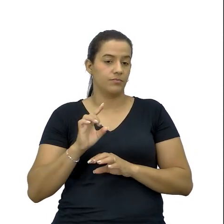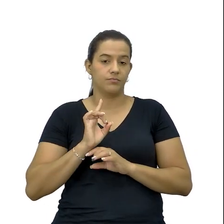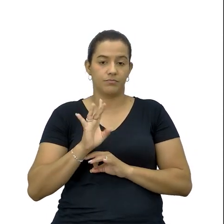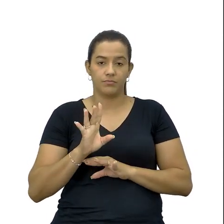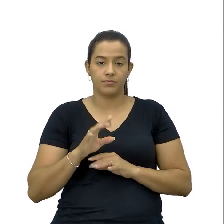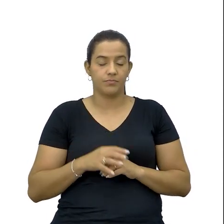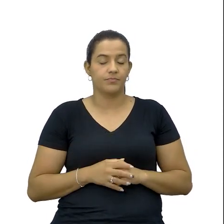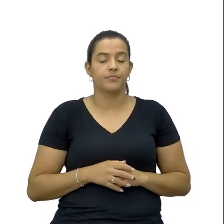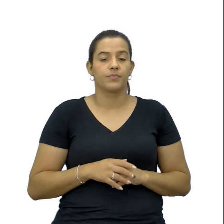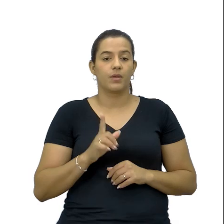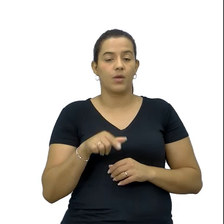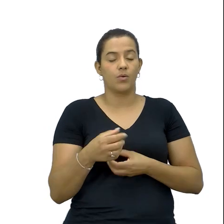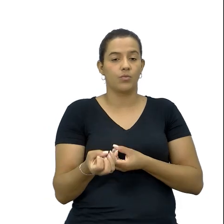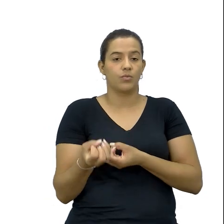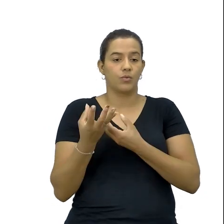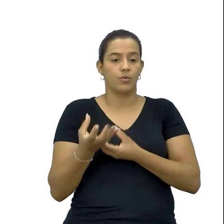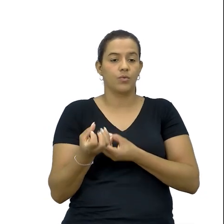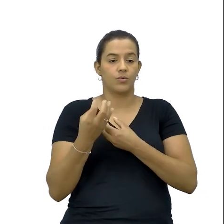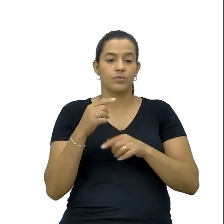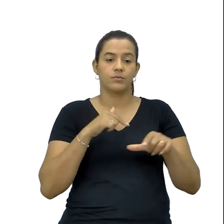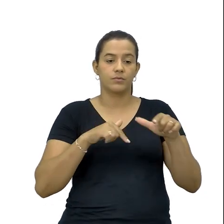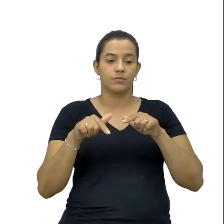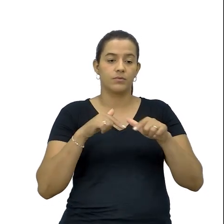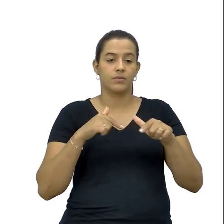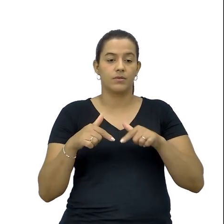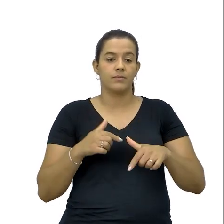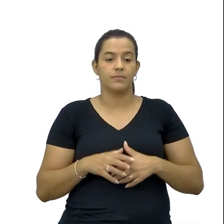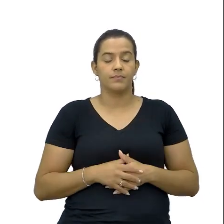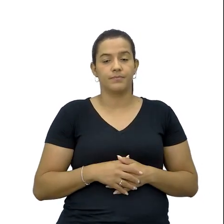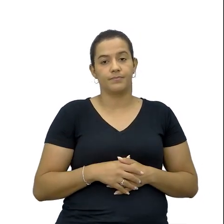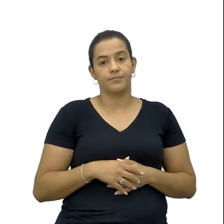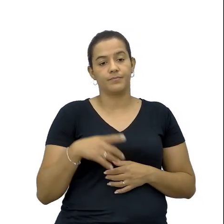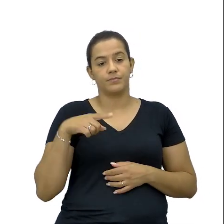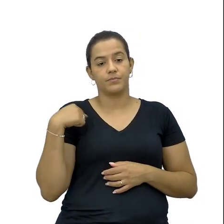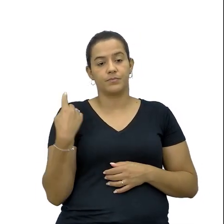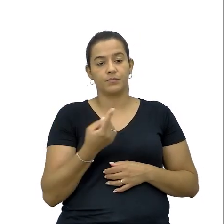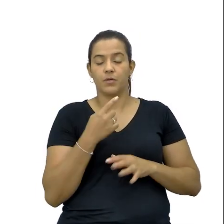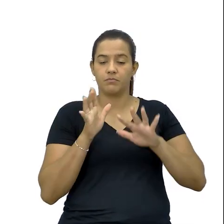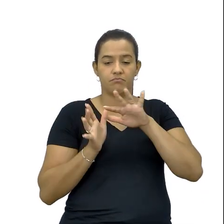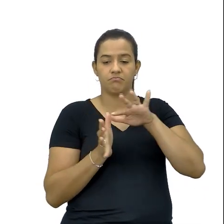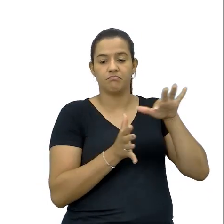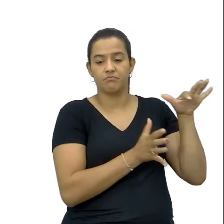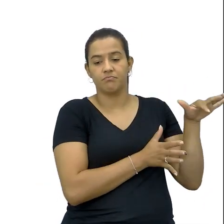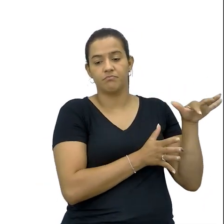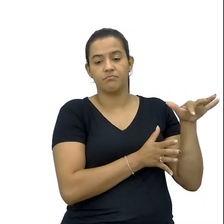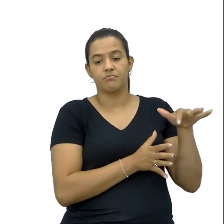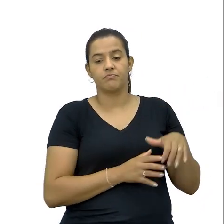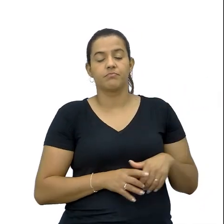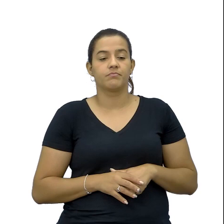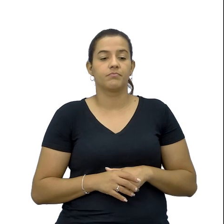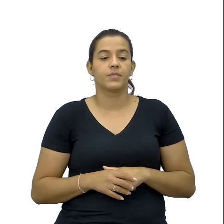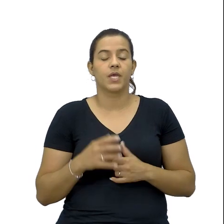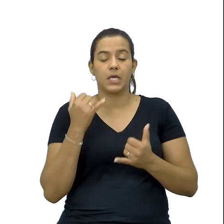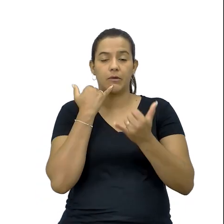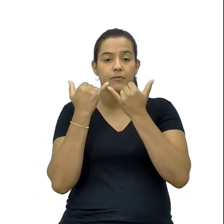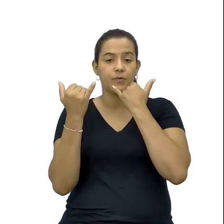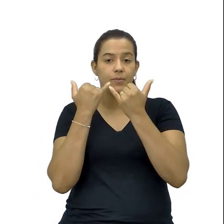do CAED, que o CAED trabalha, tá? Então, eu não tenho,